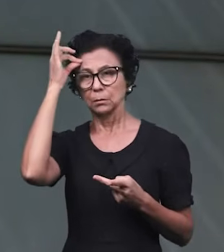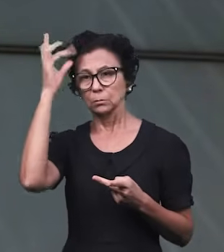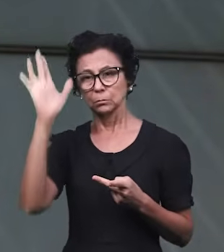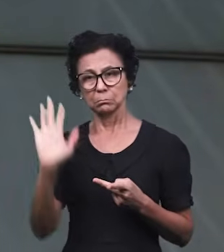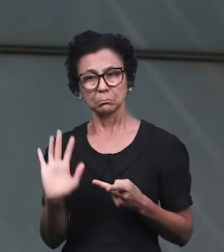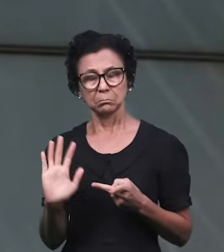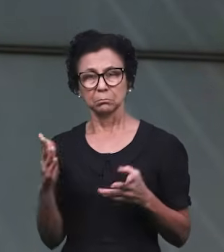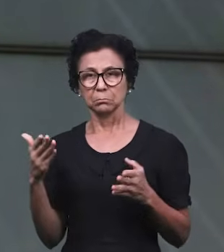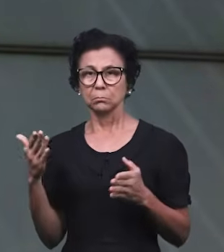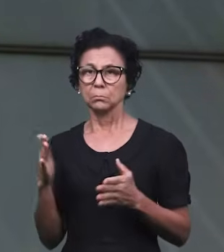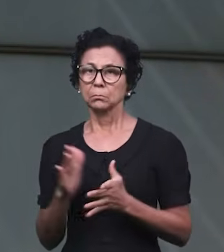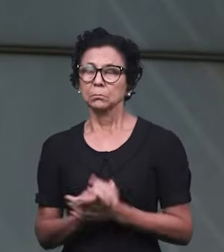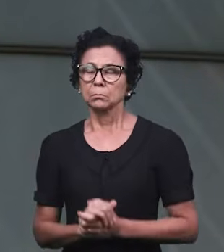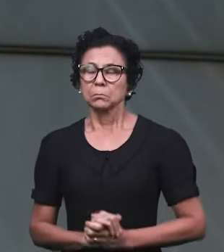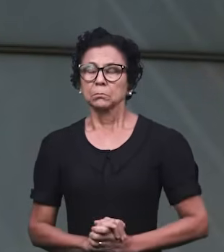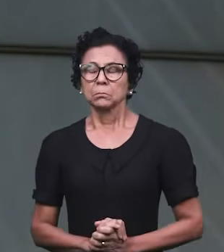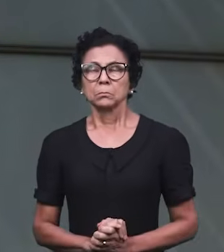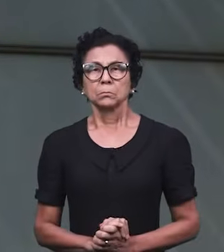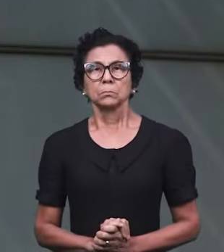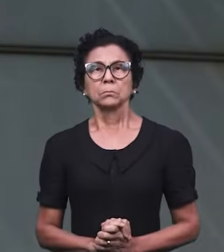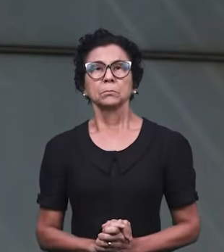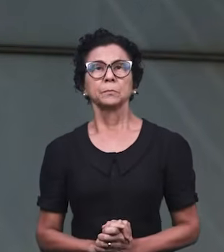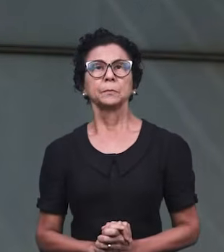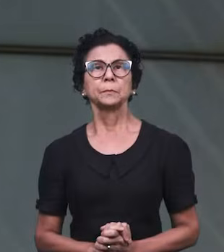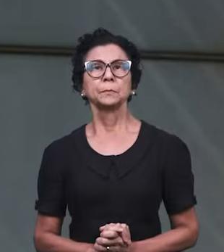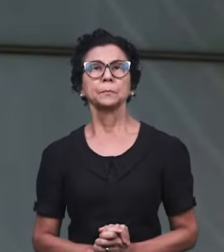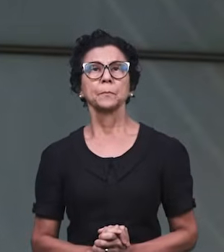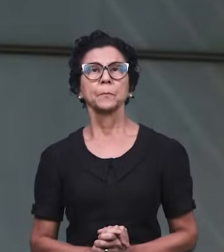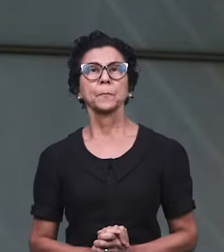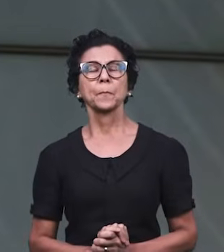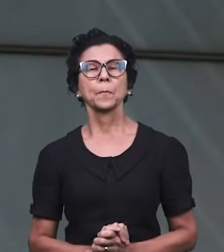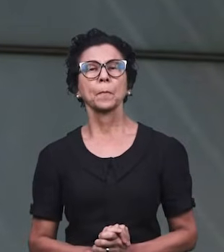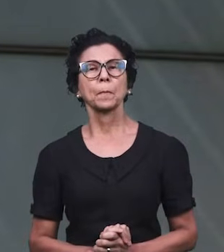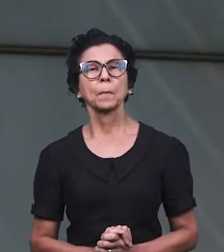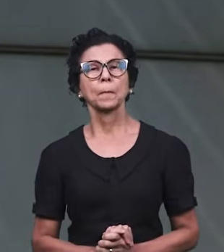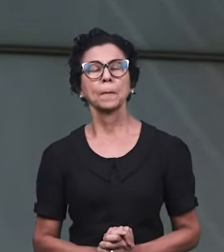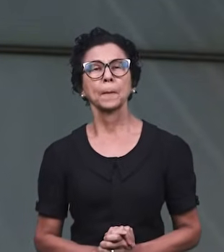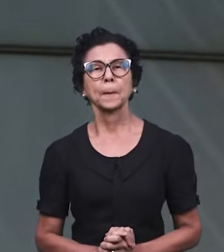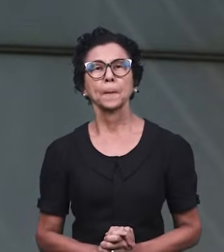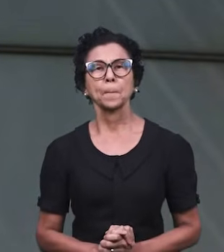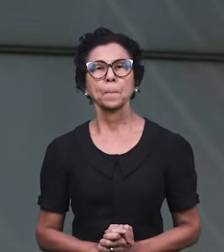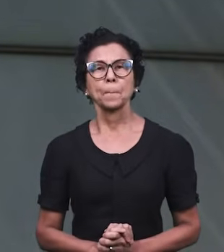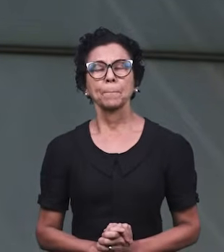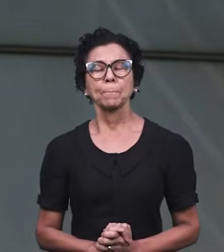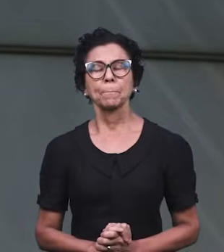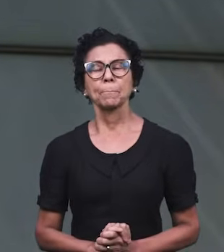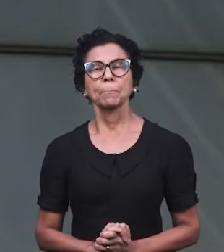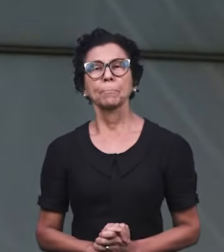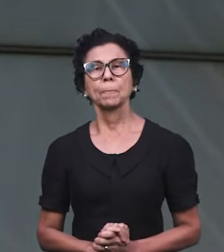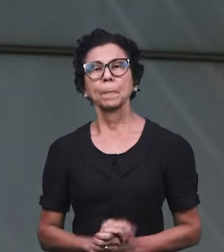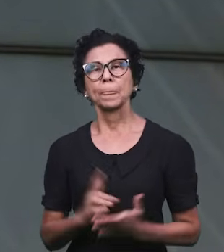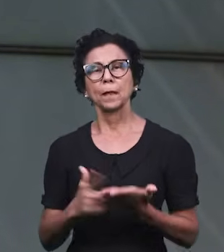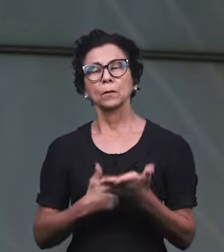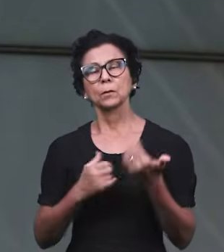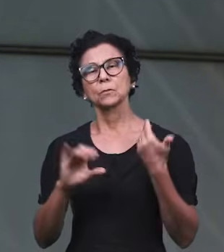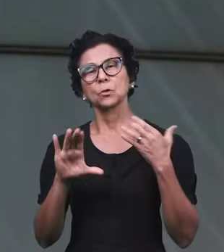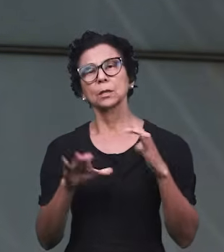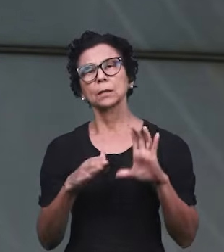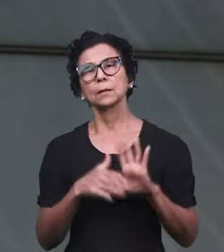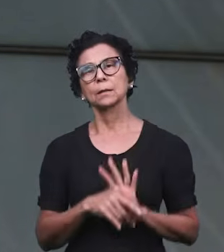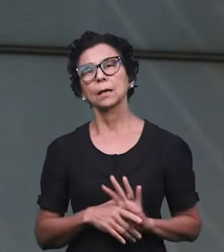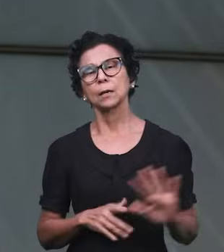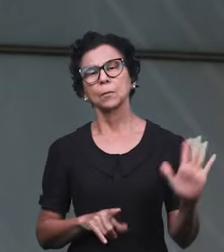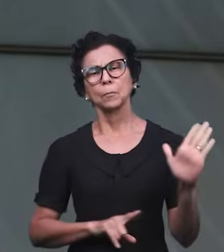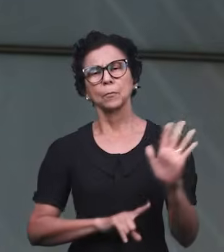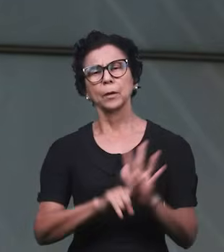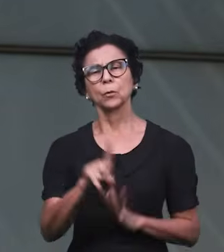E em Cantares de Salomão, também tem uma pergunta maravilhosa que diz assim: onde apacentas o teu